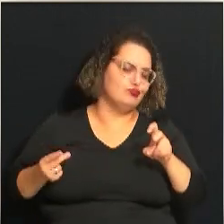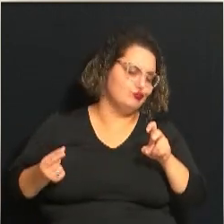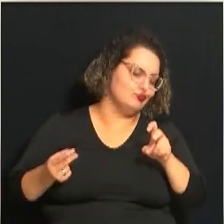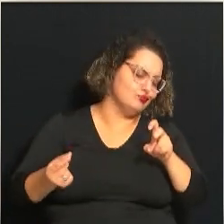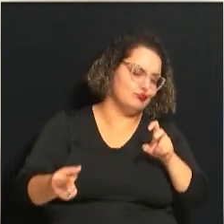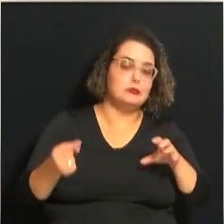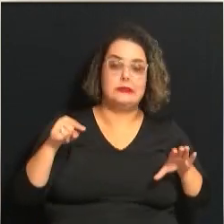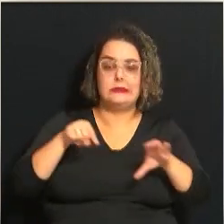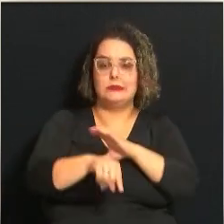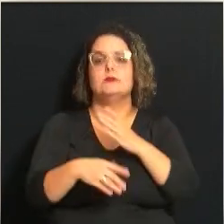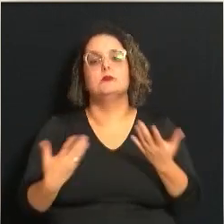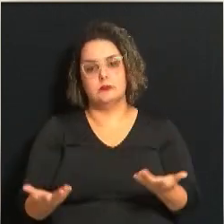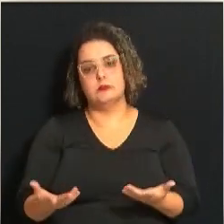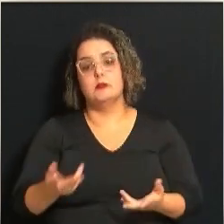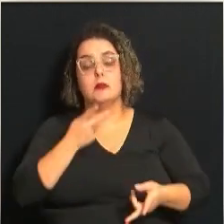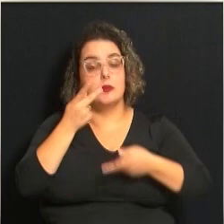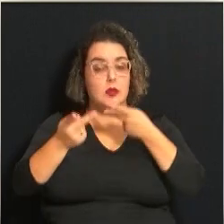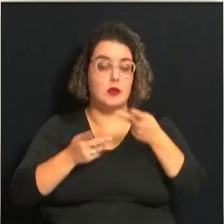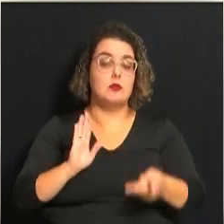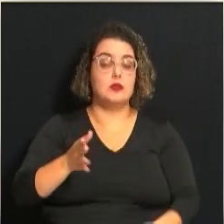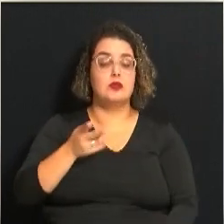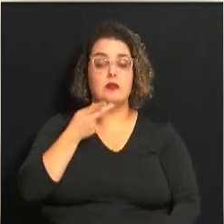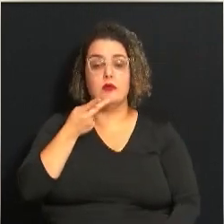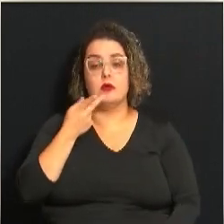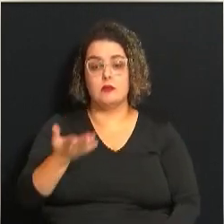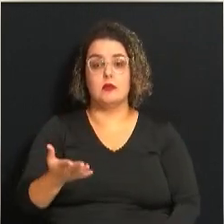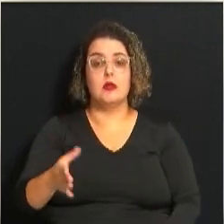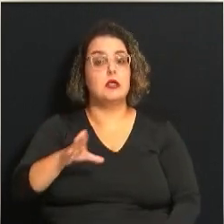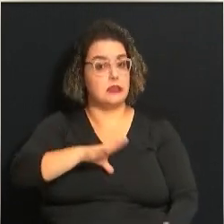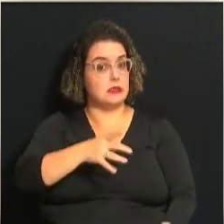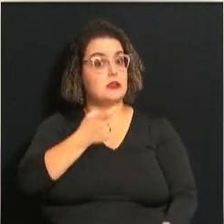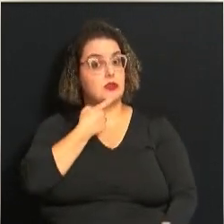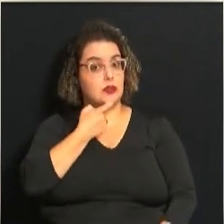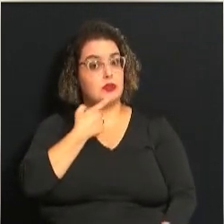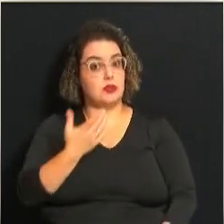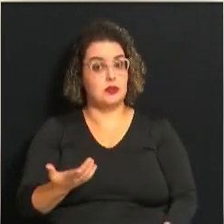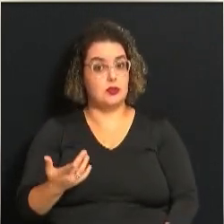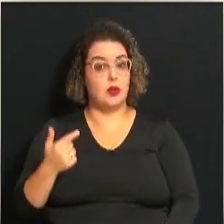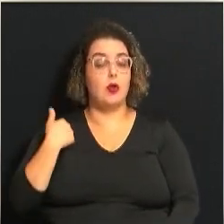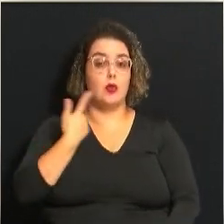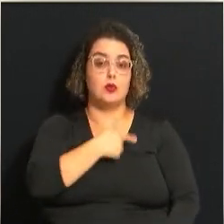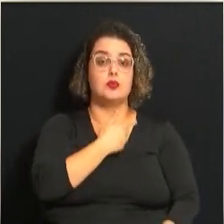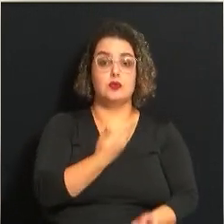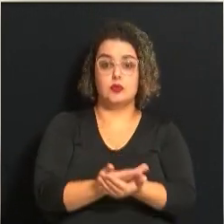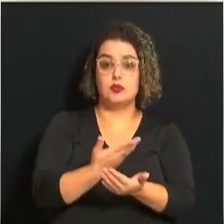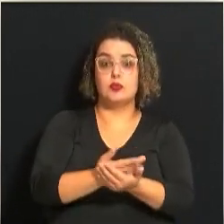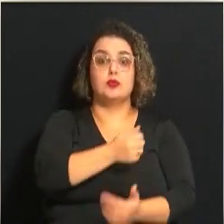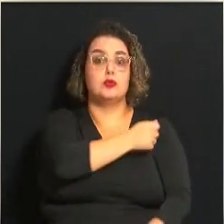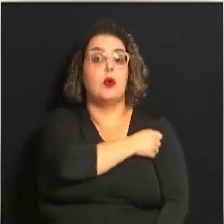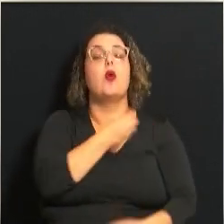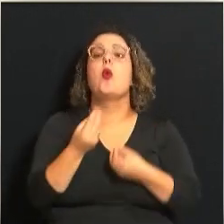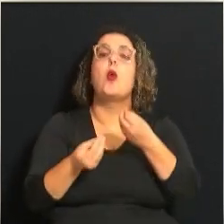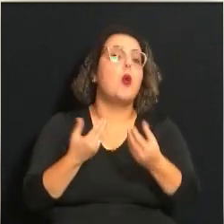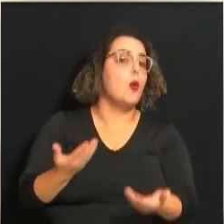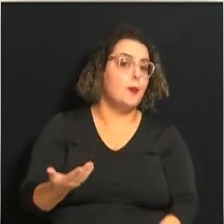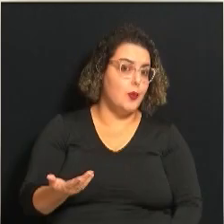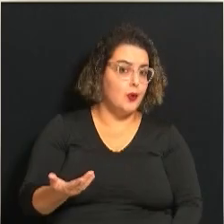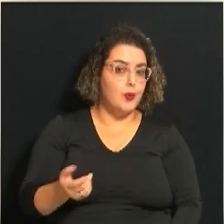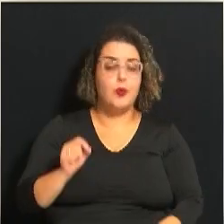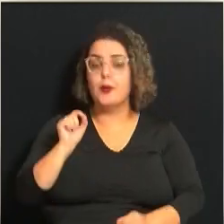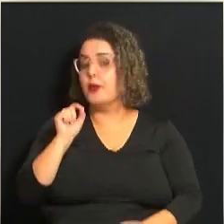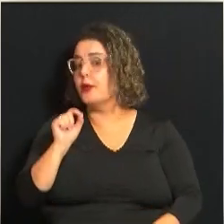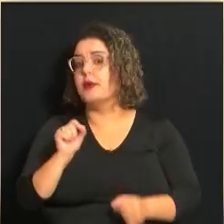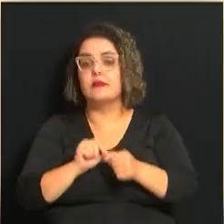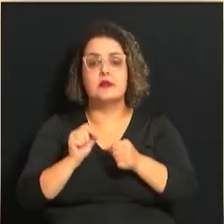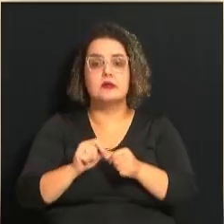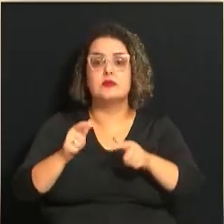e a gente está falando, como eu havia dito, a gente está falando da cidade de Campinas, os nossos estudantes de Campinas, como eles estão, o que a gente pode fazer para esse ambiente ser